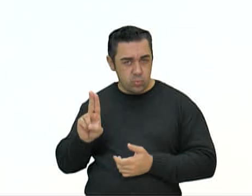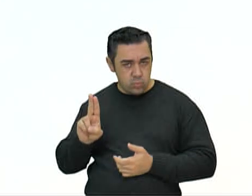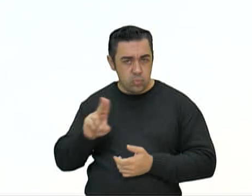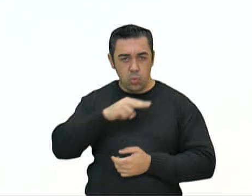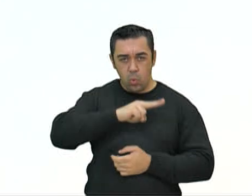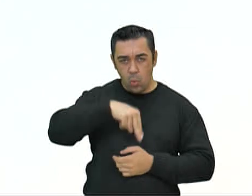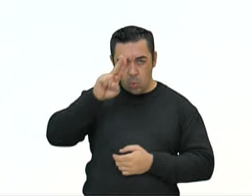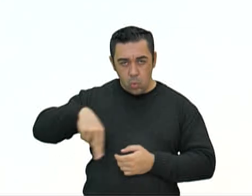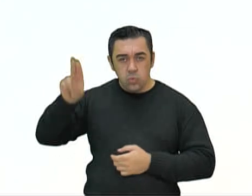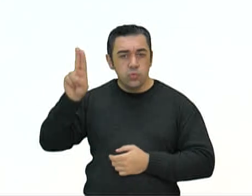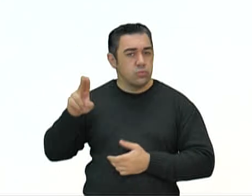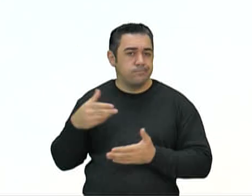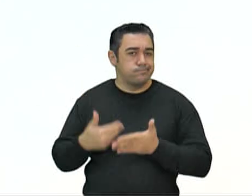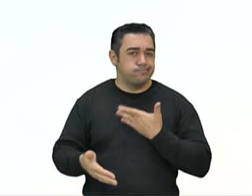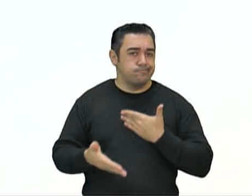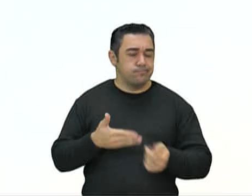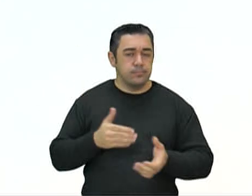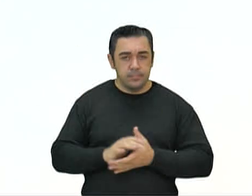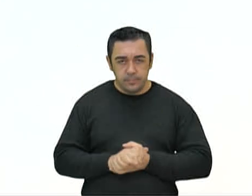nenhum efeito prático aí.